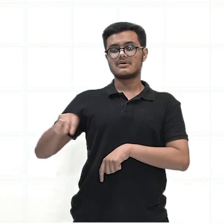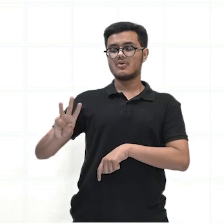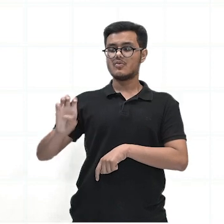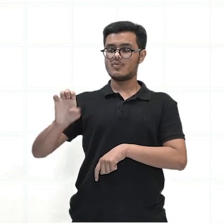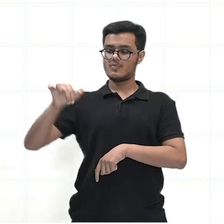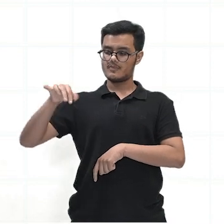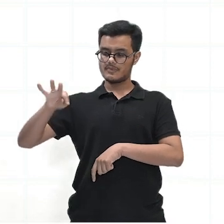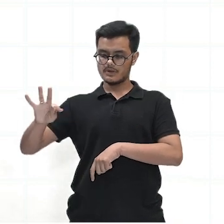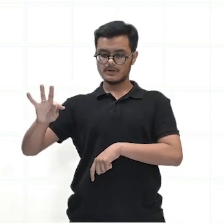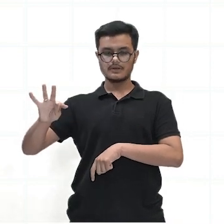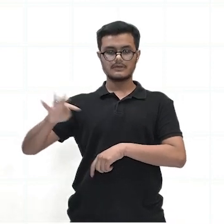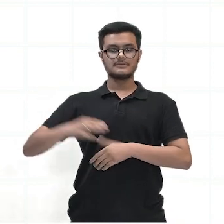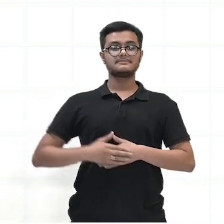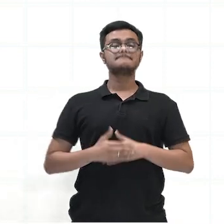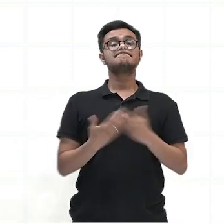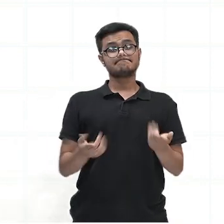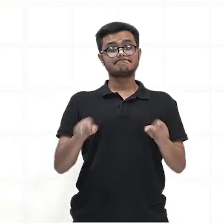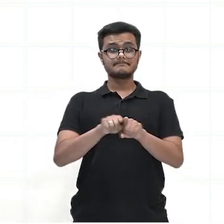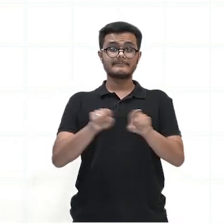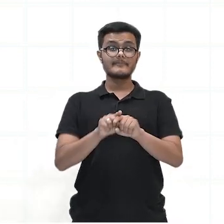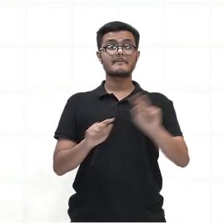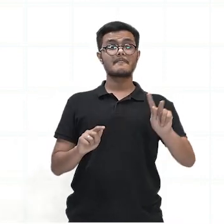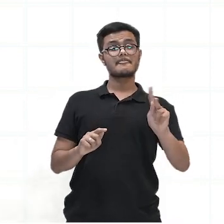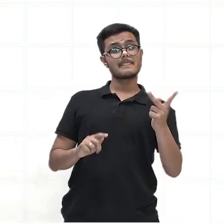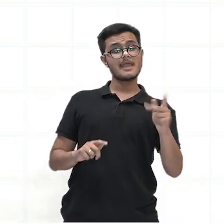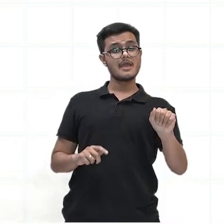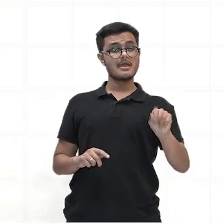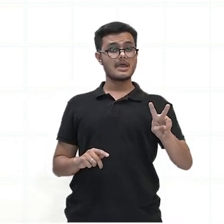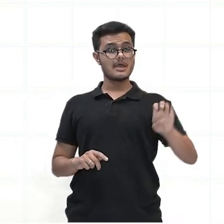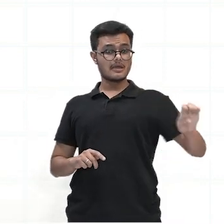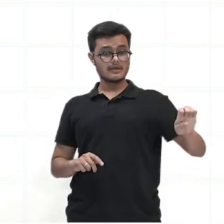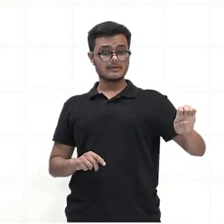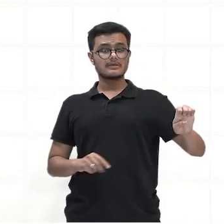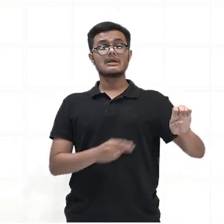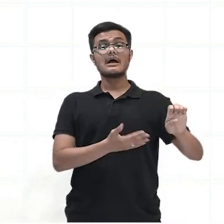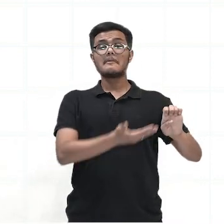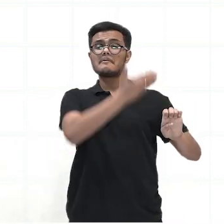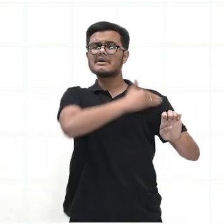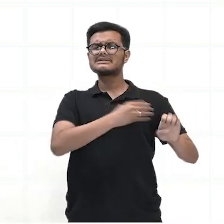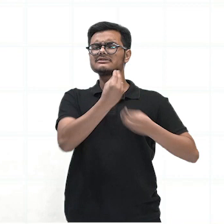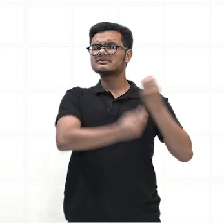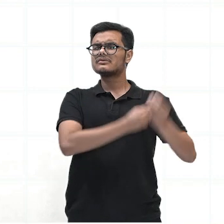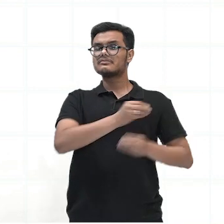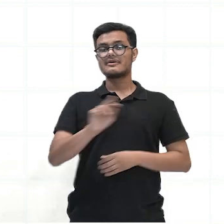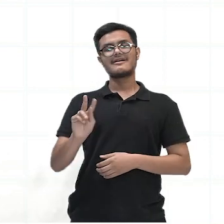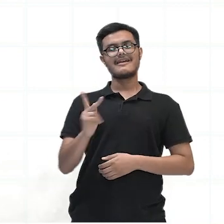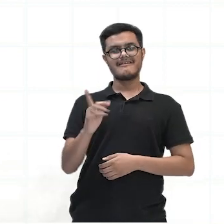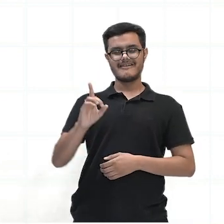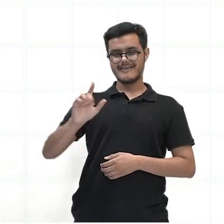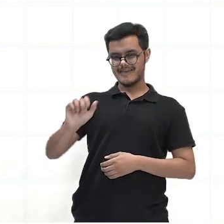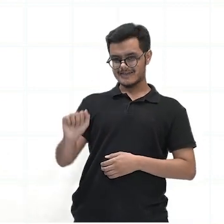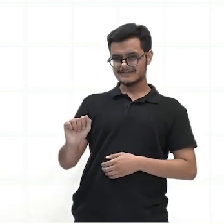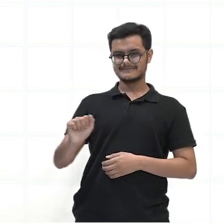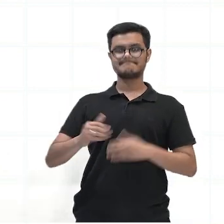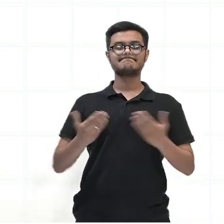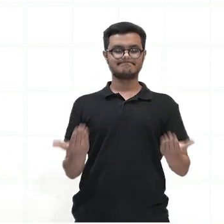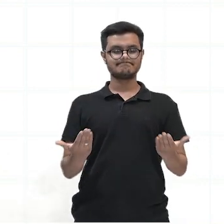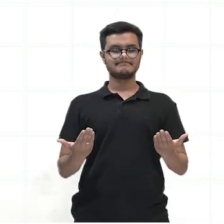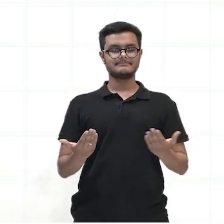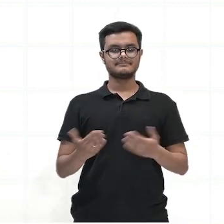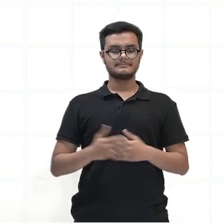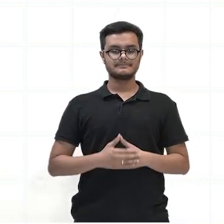O verbo have também é um verbo irregular, e a forma dele no passado é had, ok? Então,